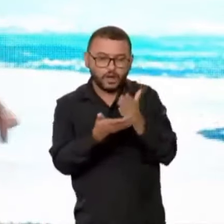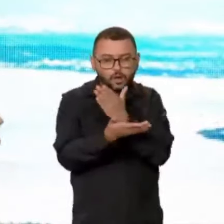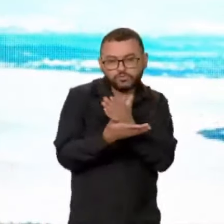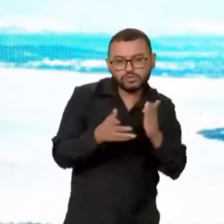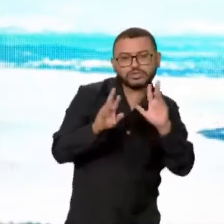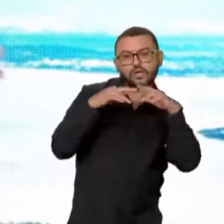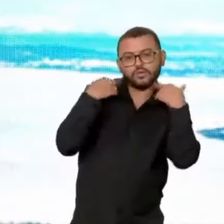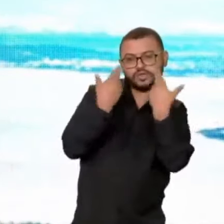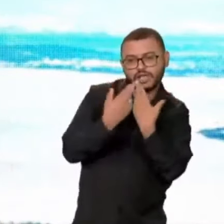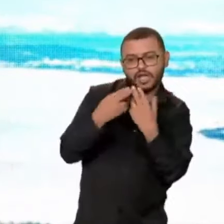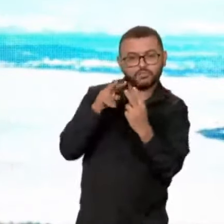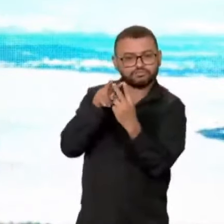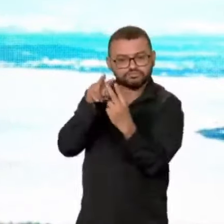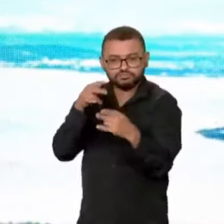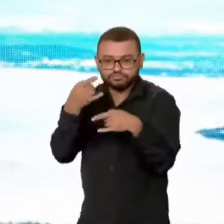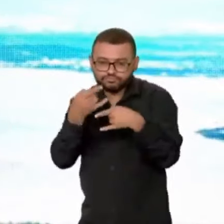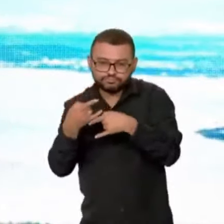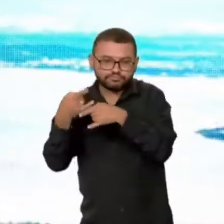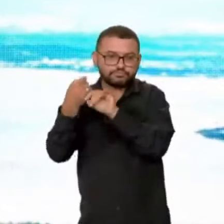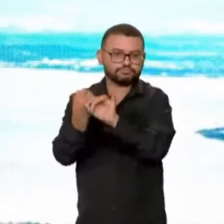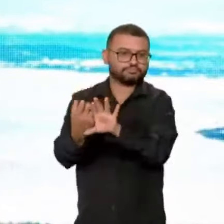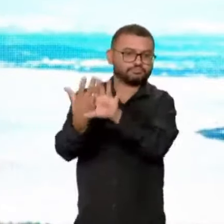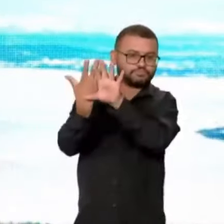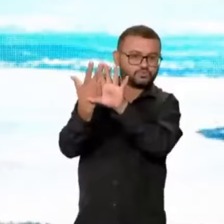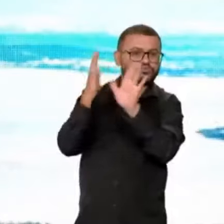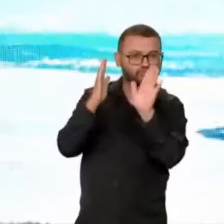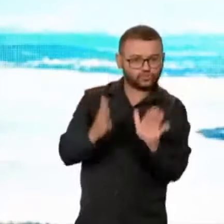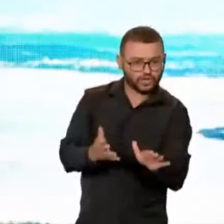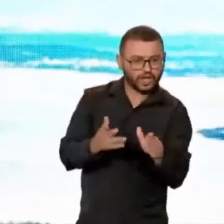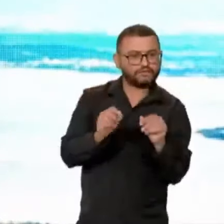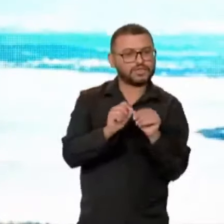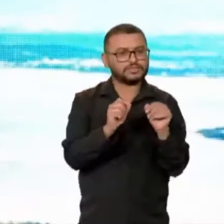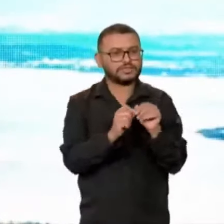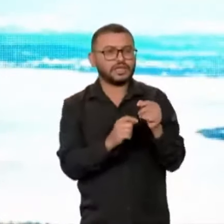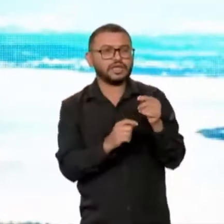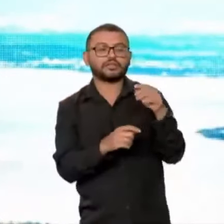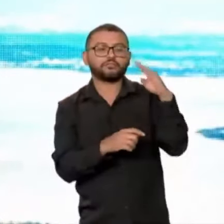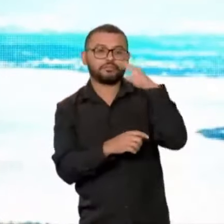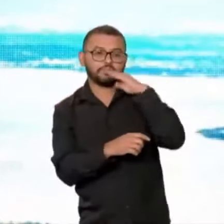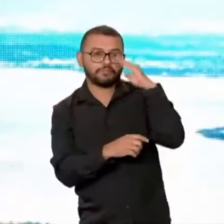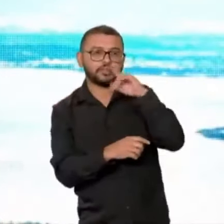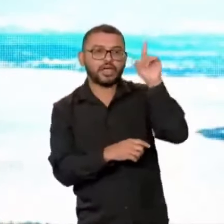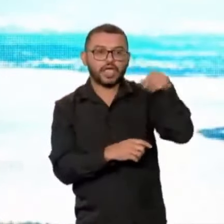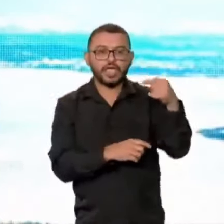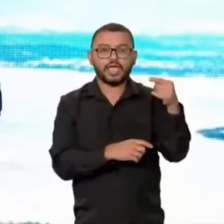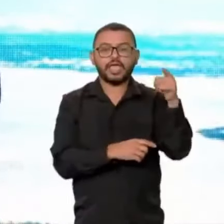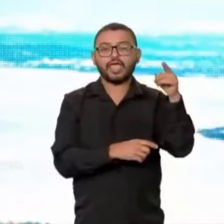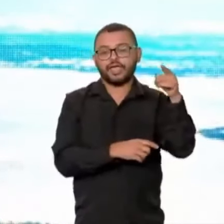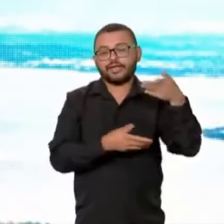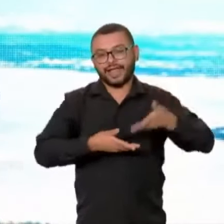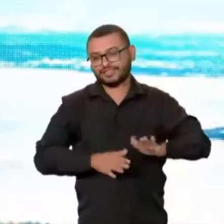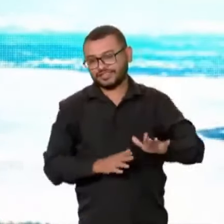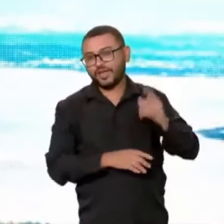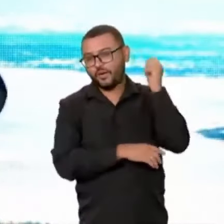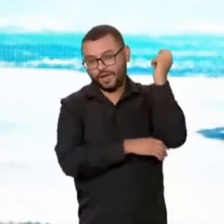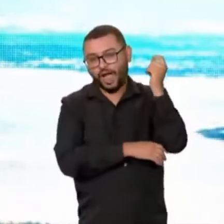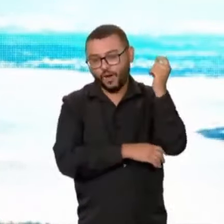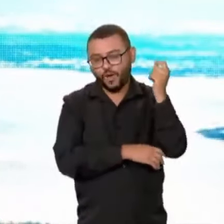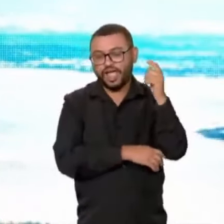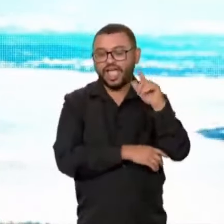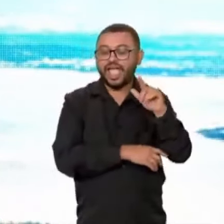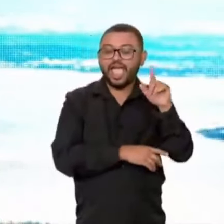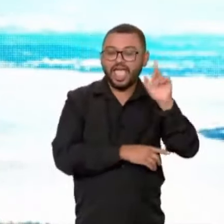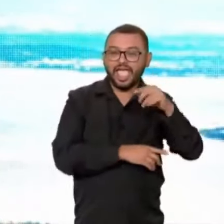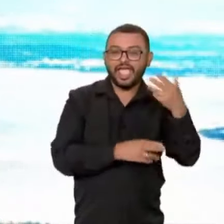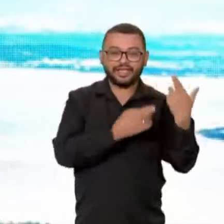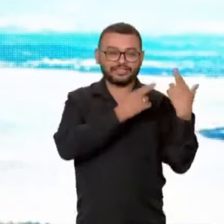reuniões online com os prefeitos, a nossa preocupação de colocar o Pimenta lá como o gaúcho que é responsável de